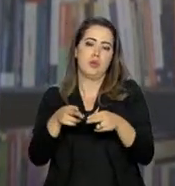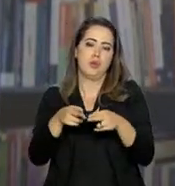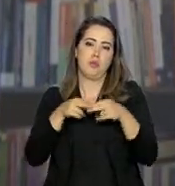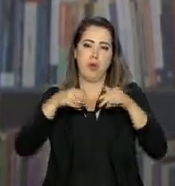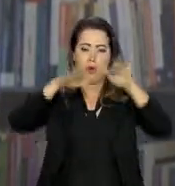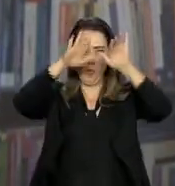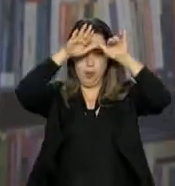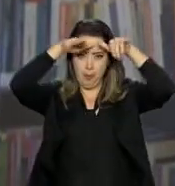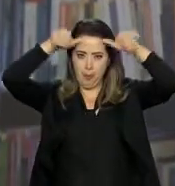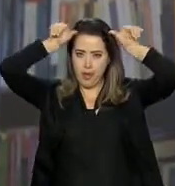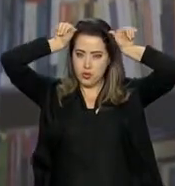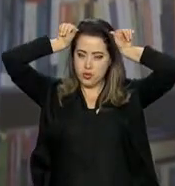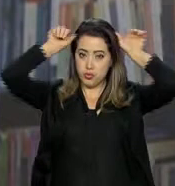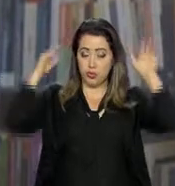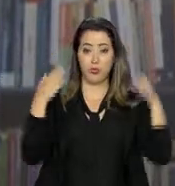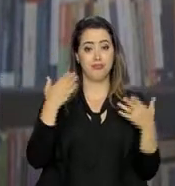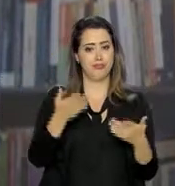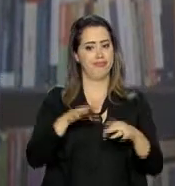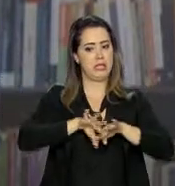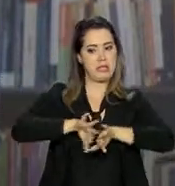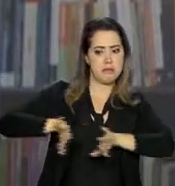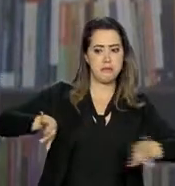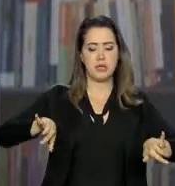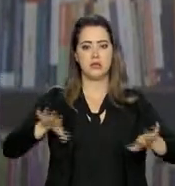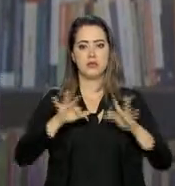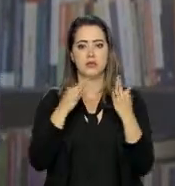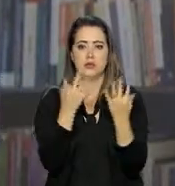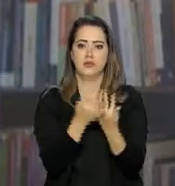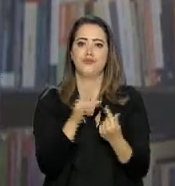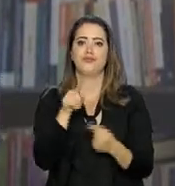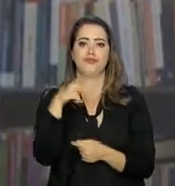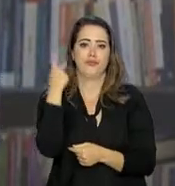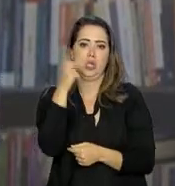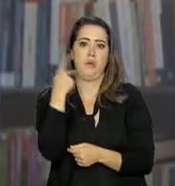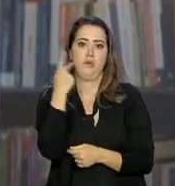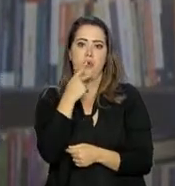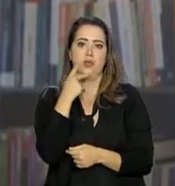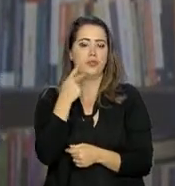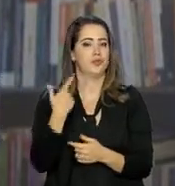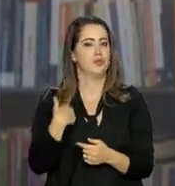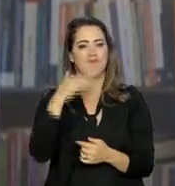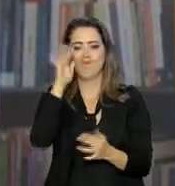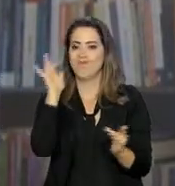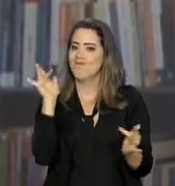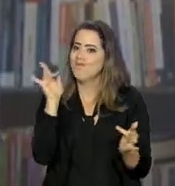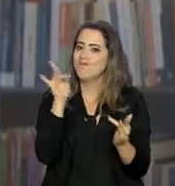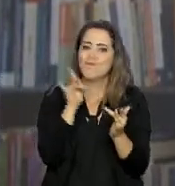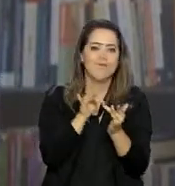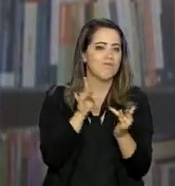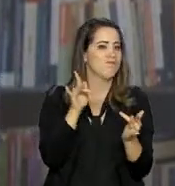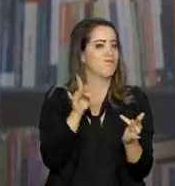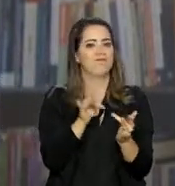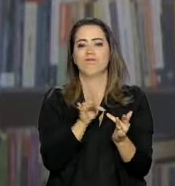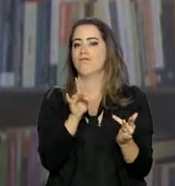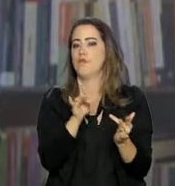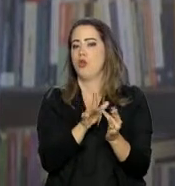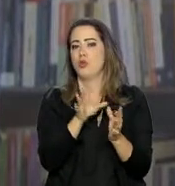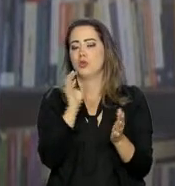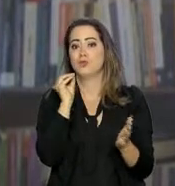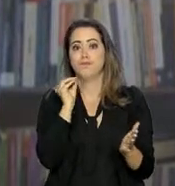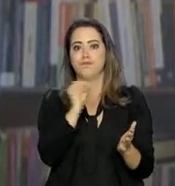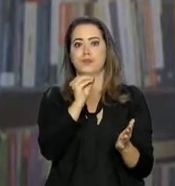essa medida de separação das famílias é uma conseqüência da política de tolerância zero como movida pelo governo do presidente dos estados